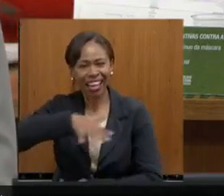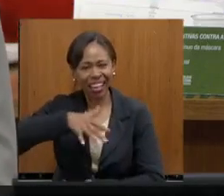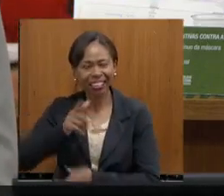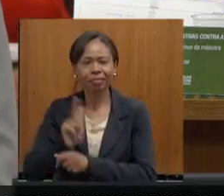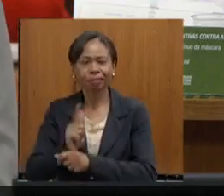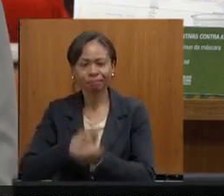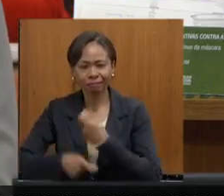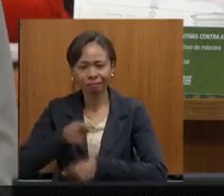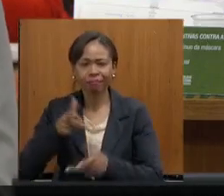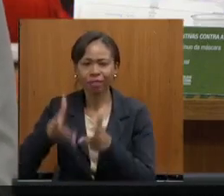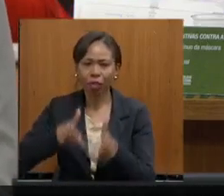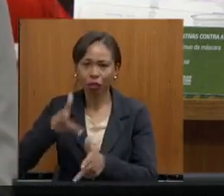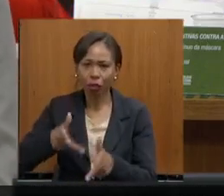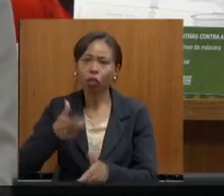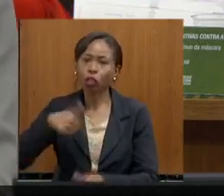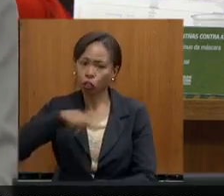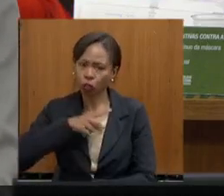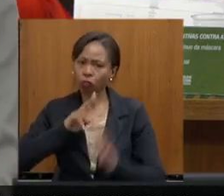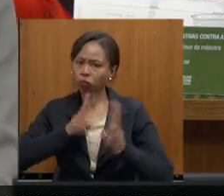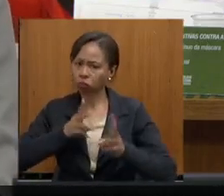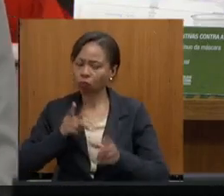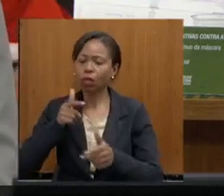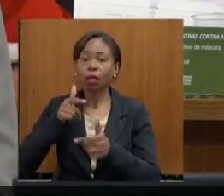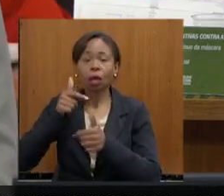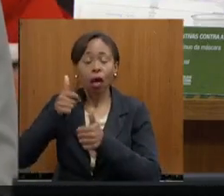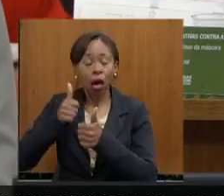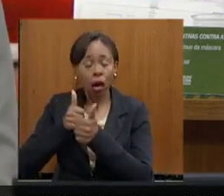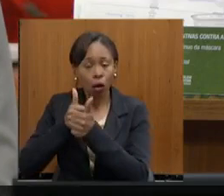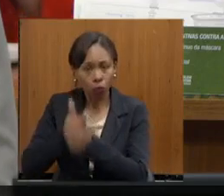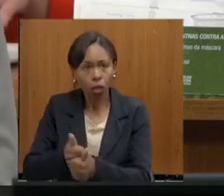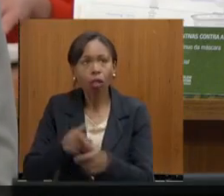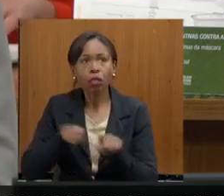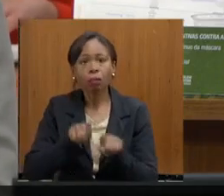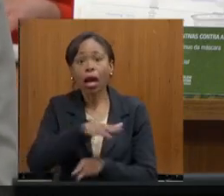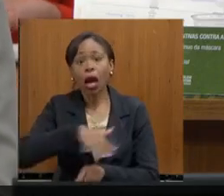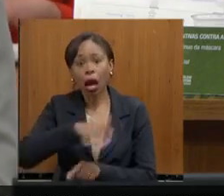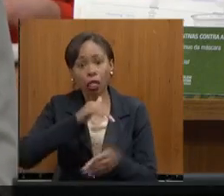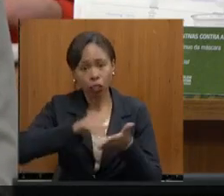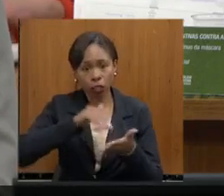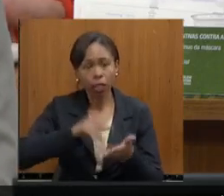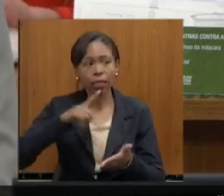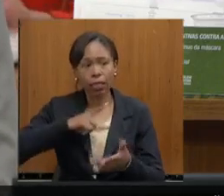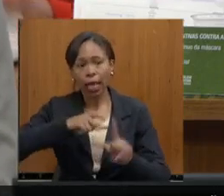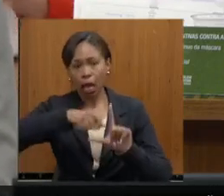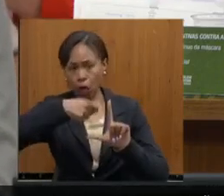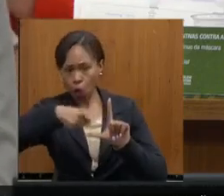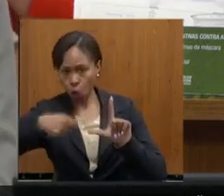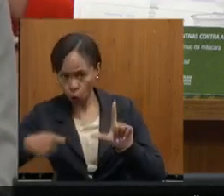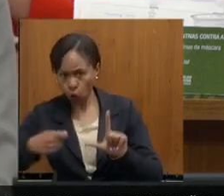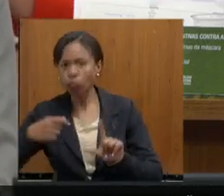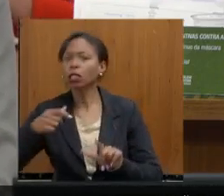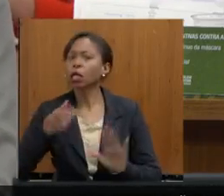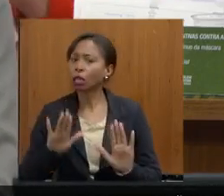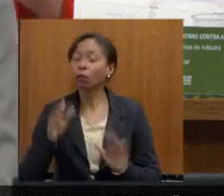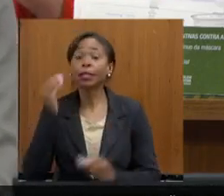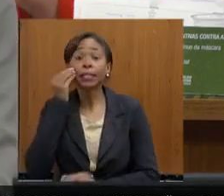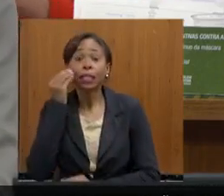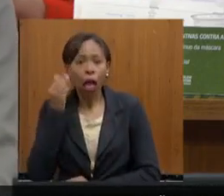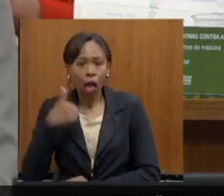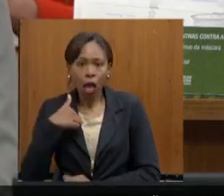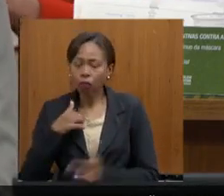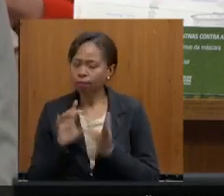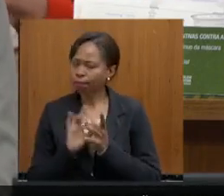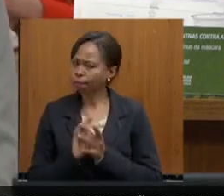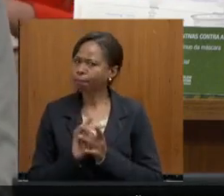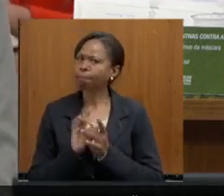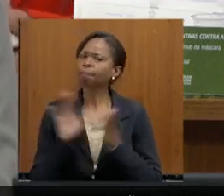e que vamos sim né acompanhar temos nada da secretaria uma área de logística e vamos tentar me coloco à